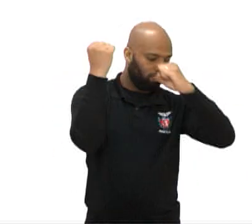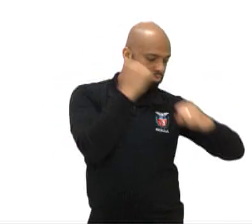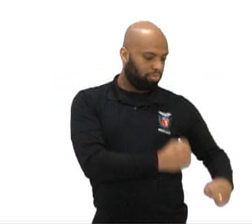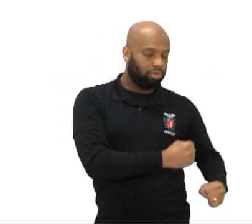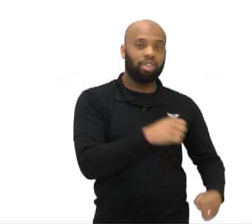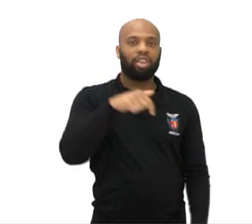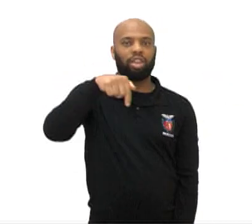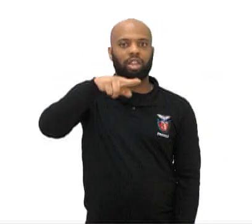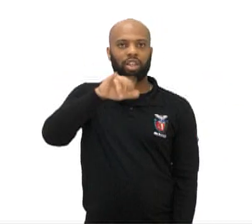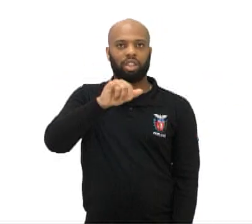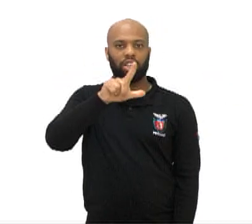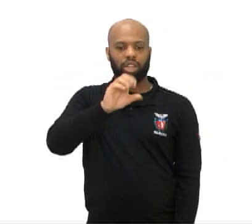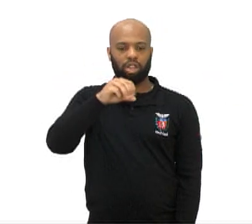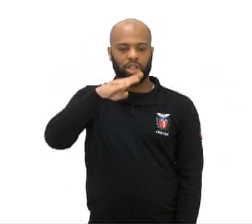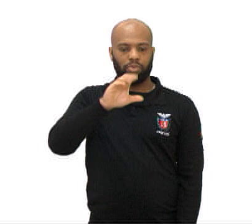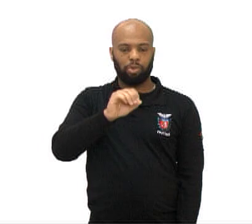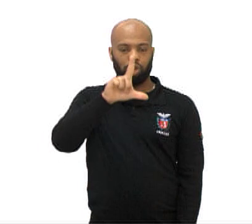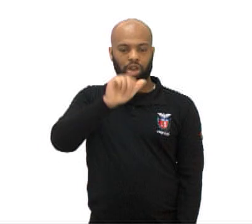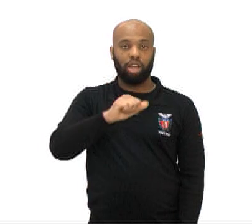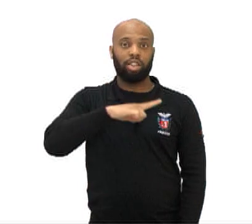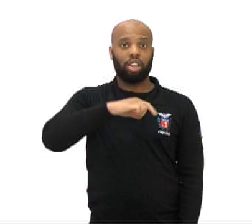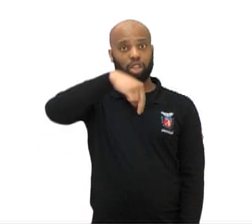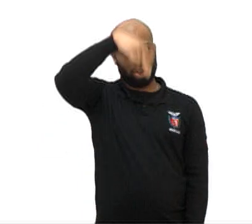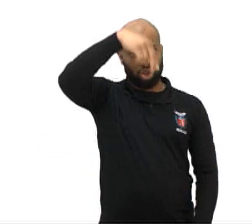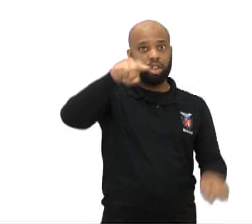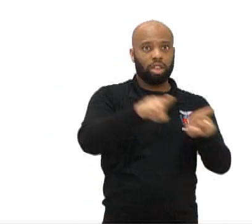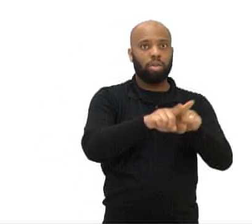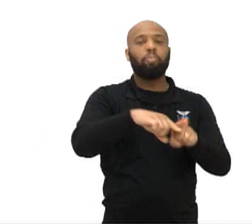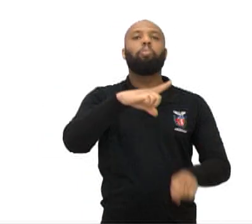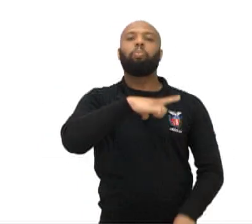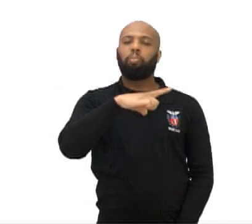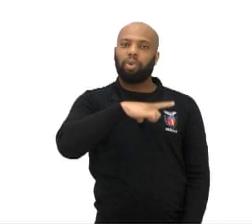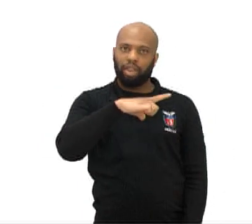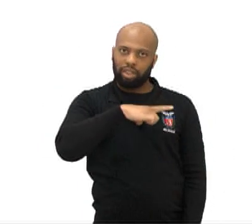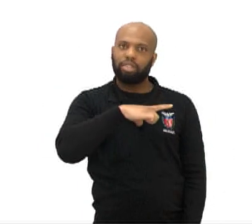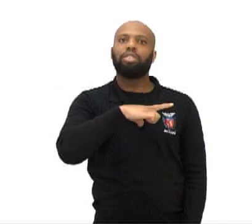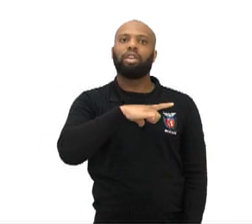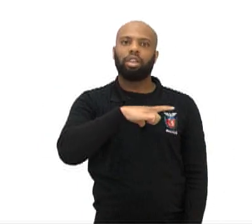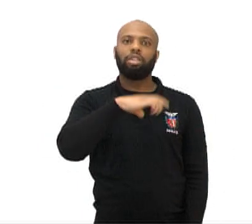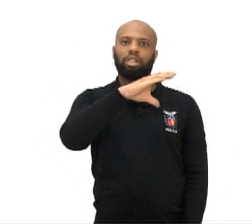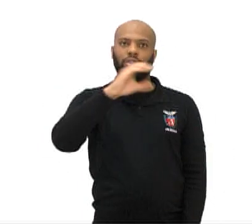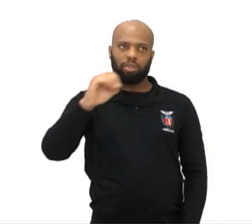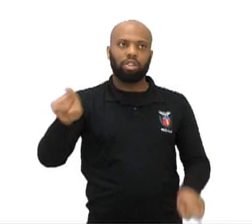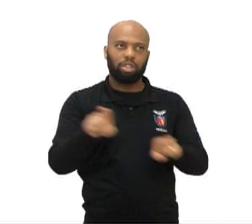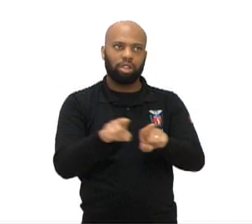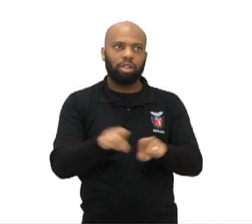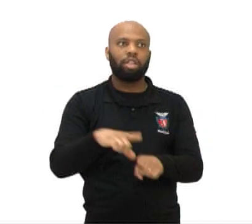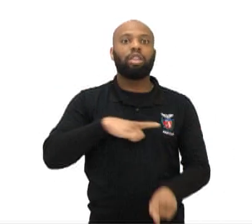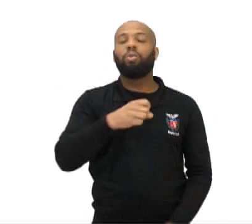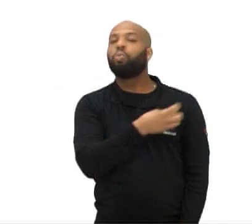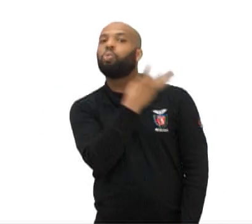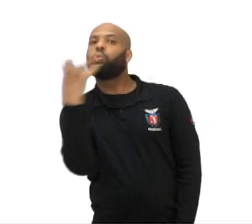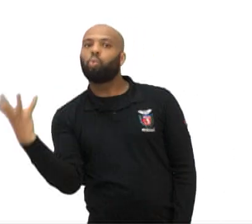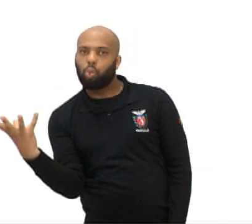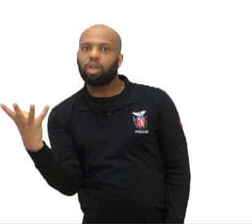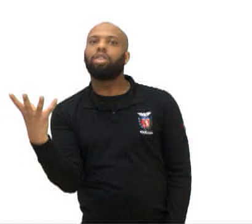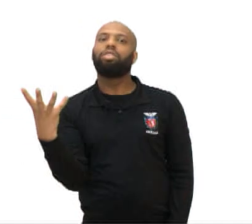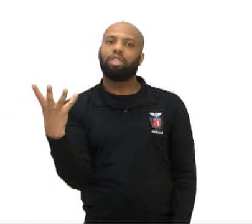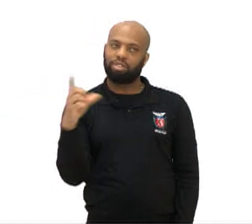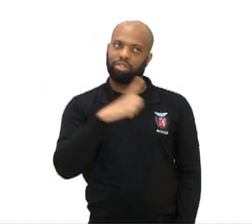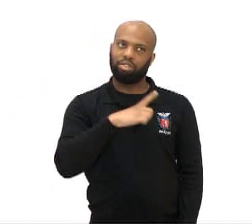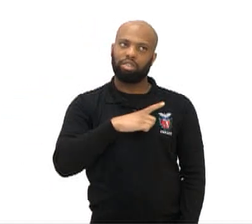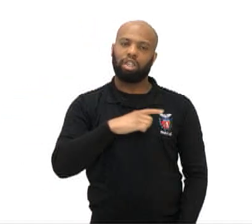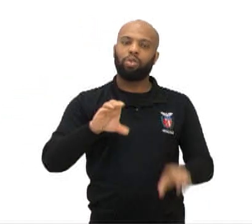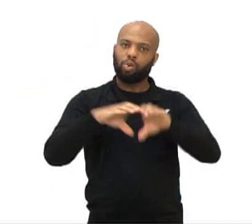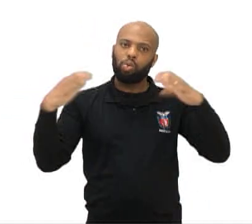tanto no Norte quanto no Centro-Oeste. Então, trouxe o mapa ali que mostra para nós quantas comunidades eu tenho,